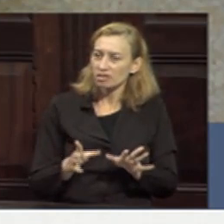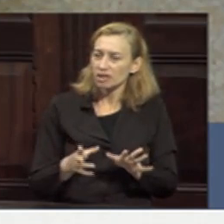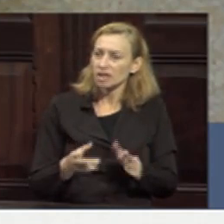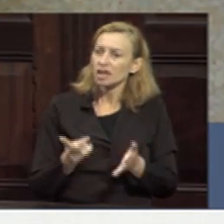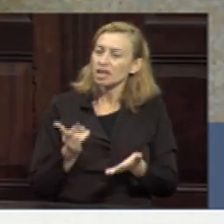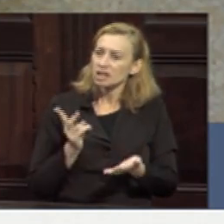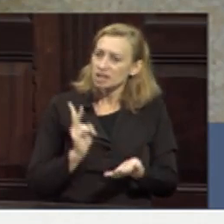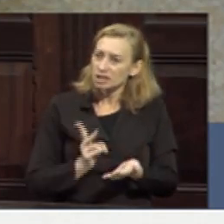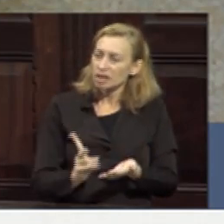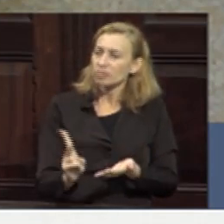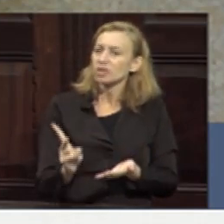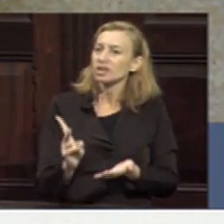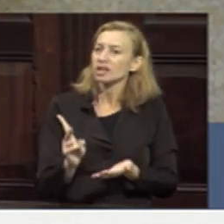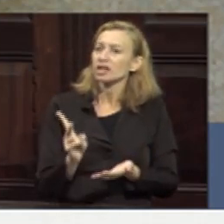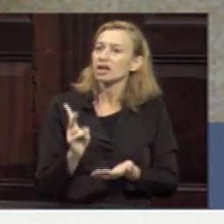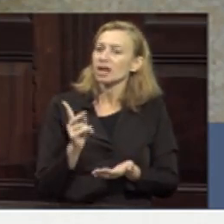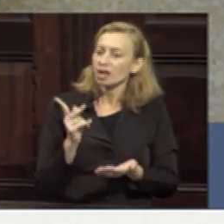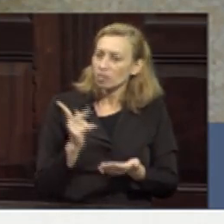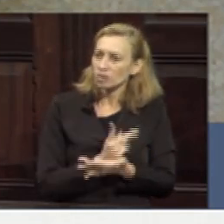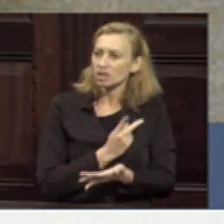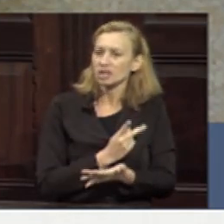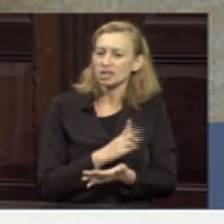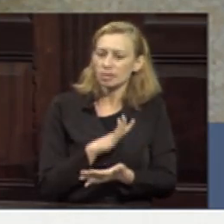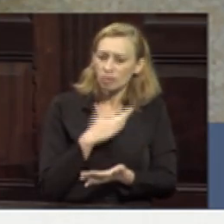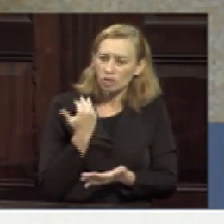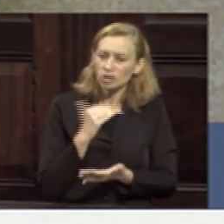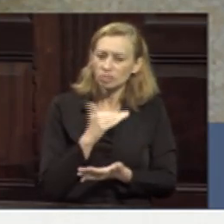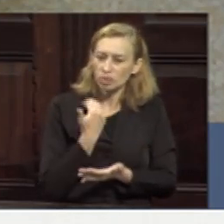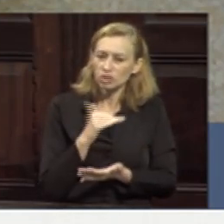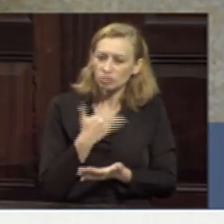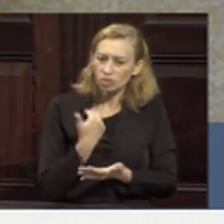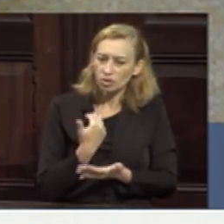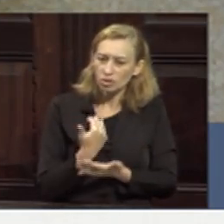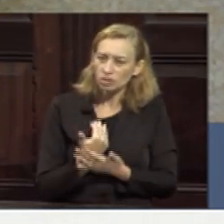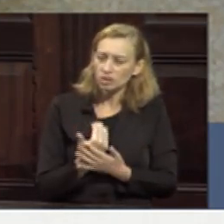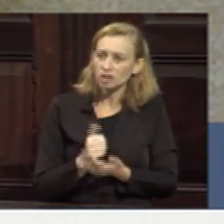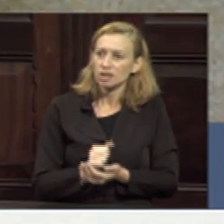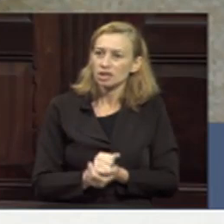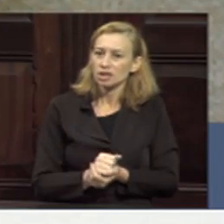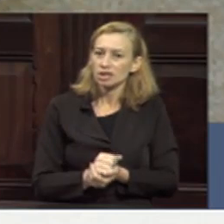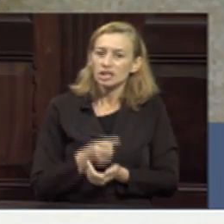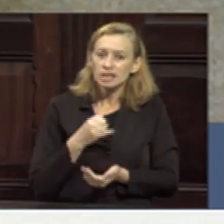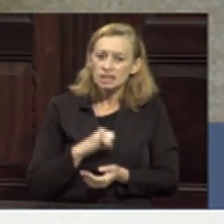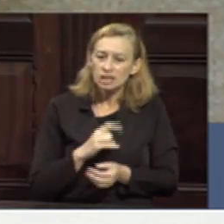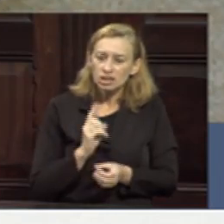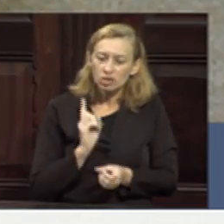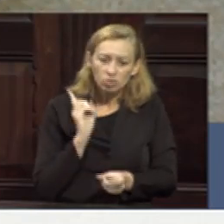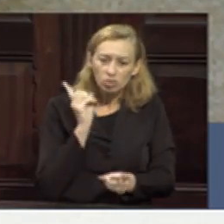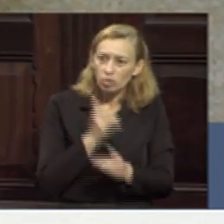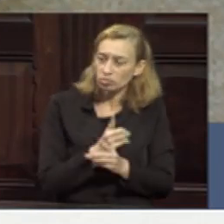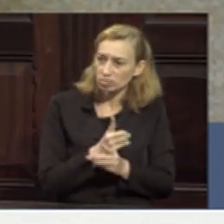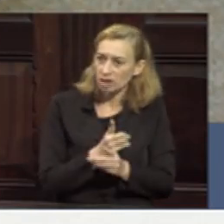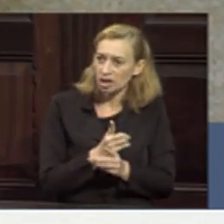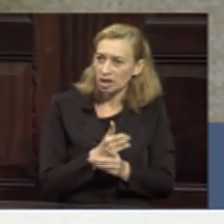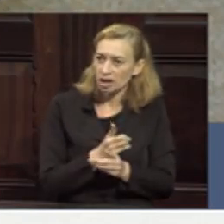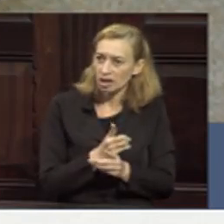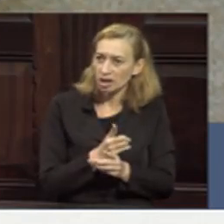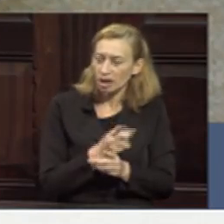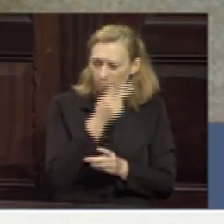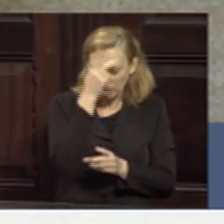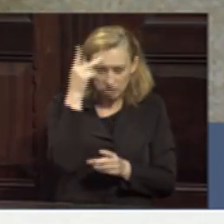cometem o crime de homicídio, quando eles não são identificados e presos, outros crimes eles vão